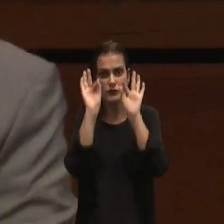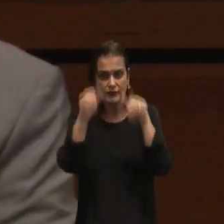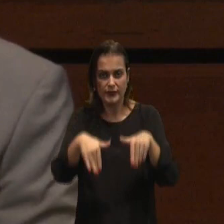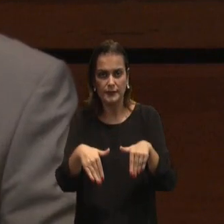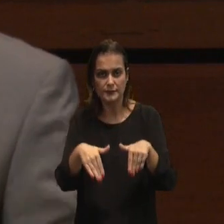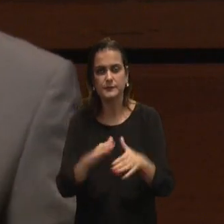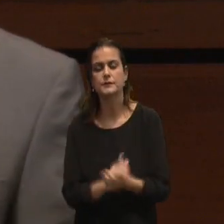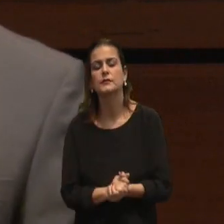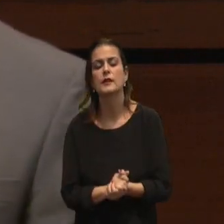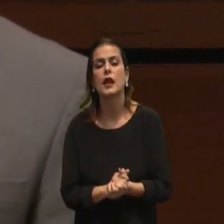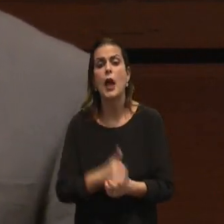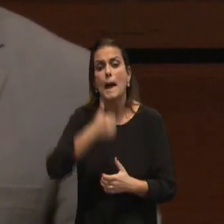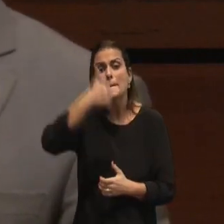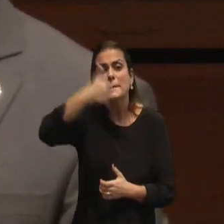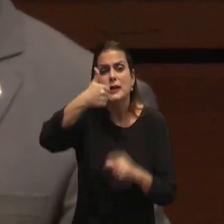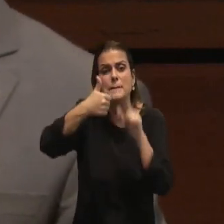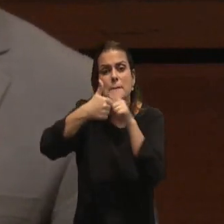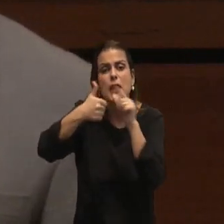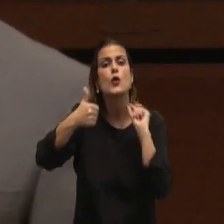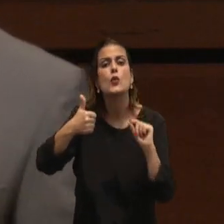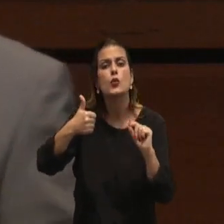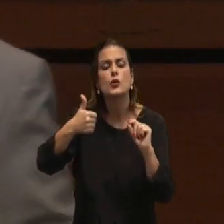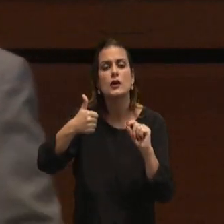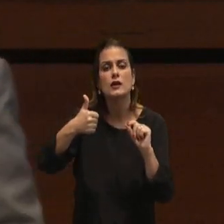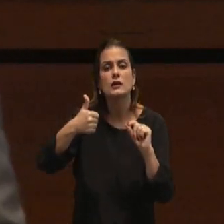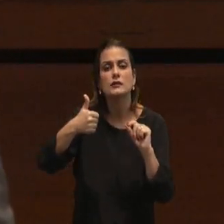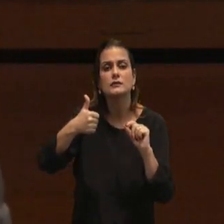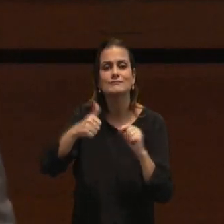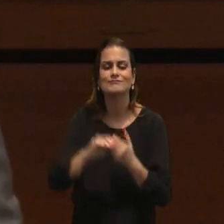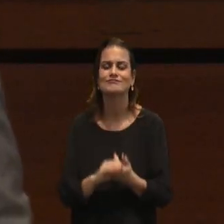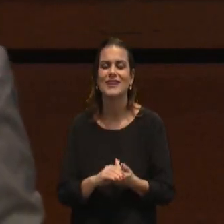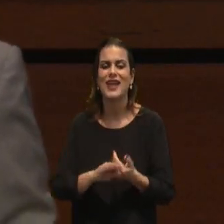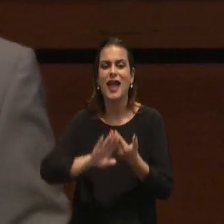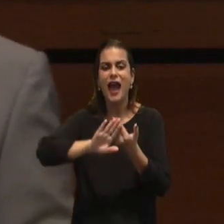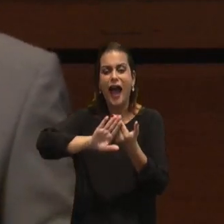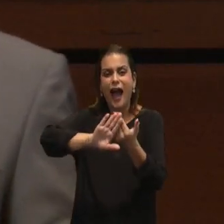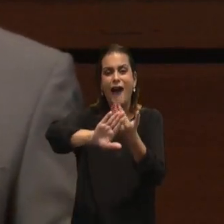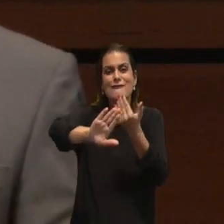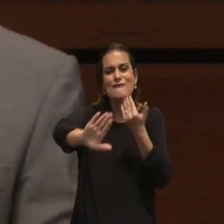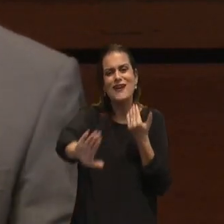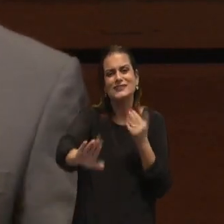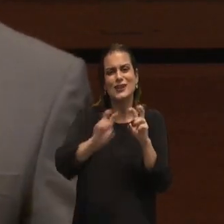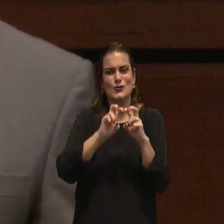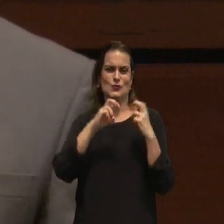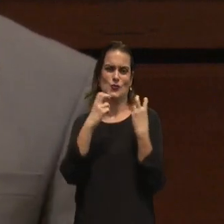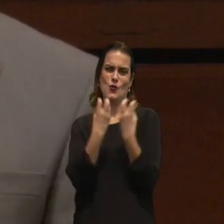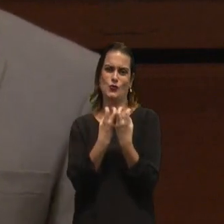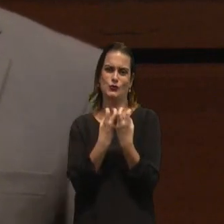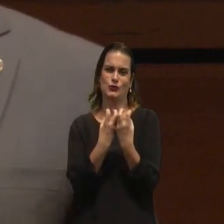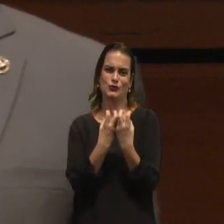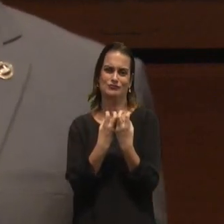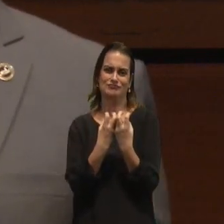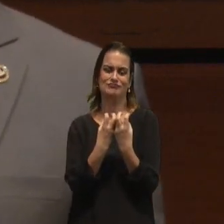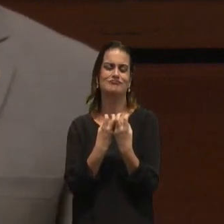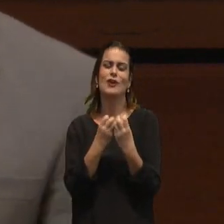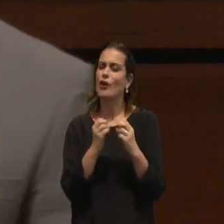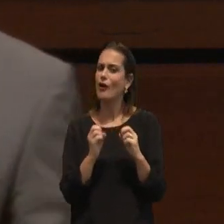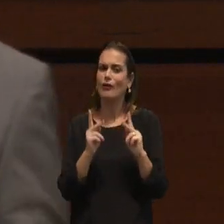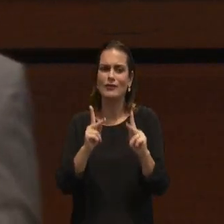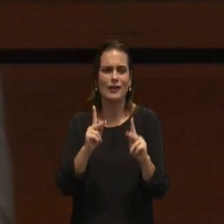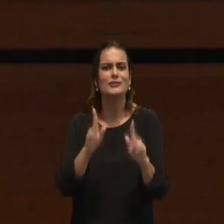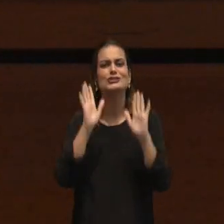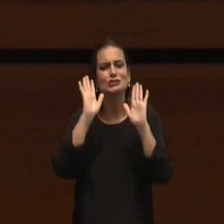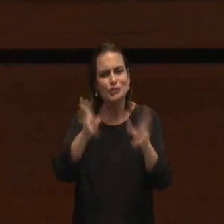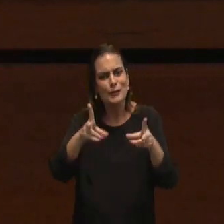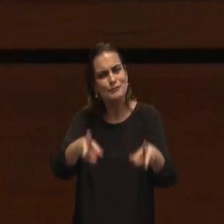O primeiro o primeiro perigo deles é o distanciamento do culto. É óbvio, perceptível, aquilo que